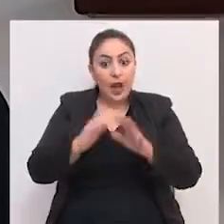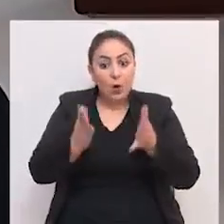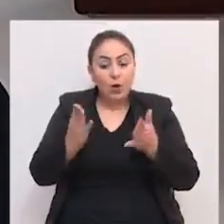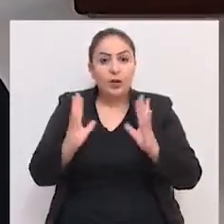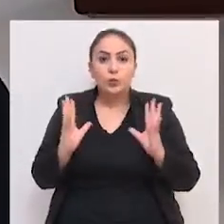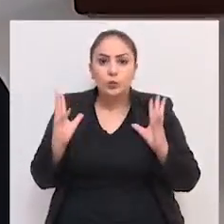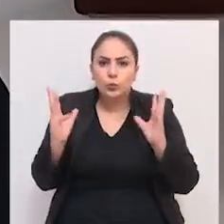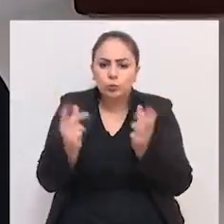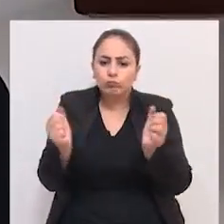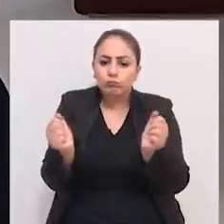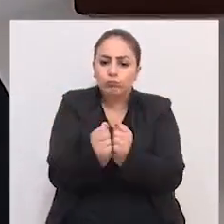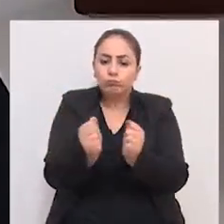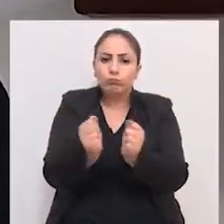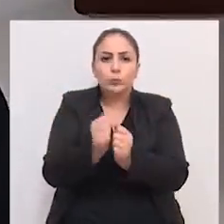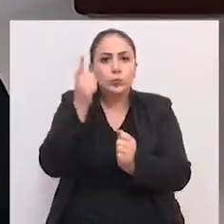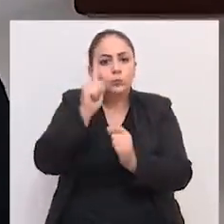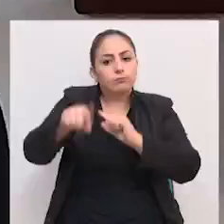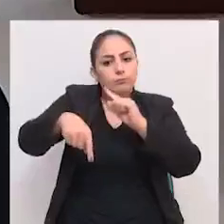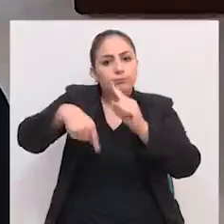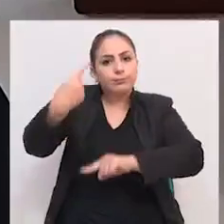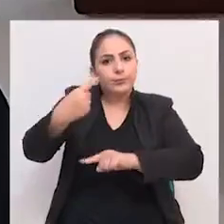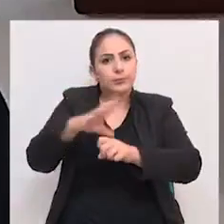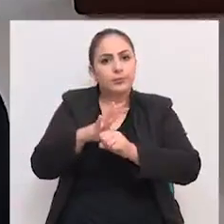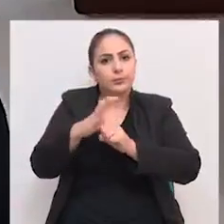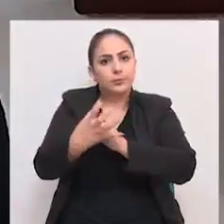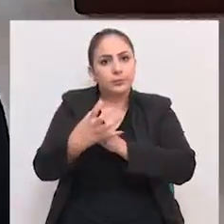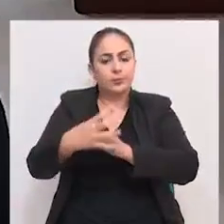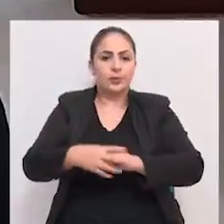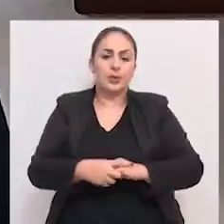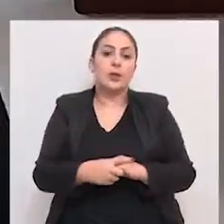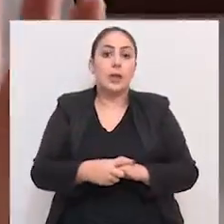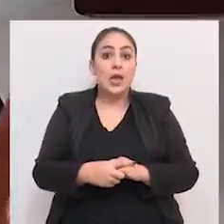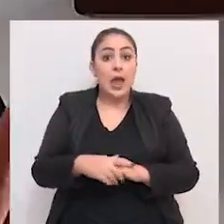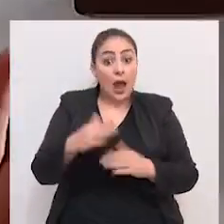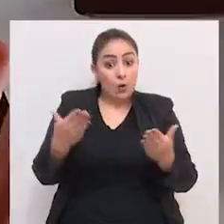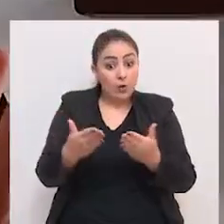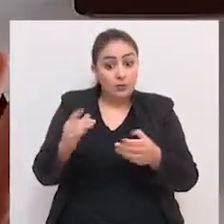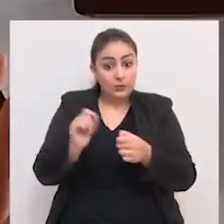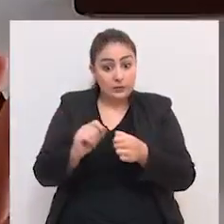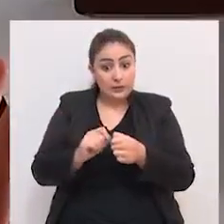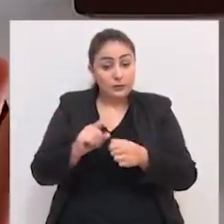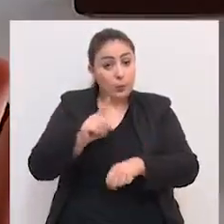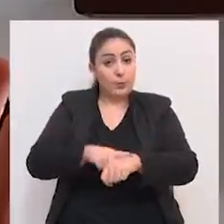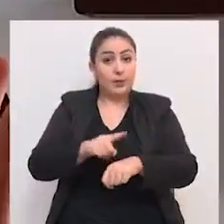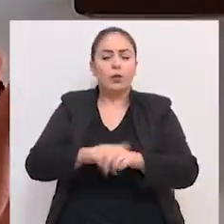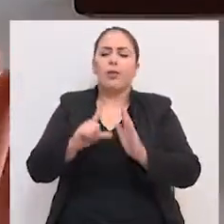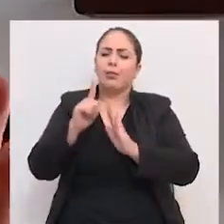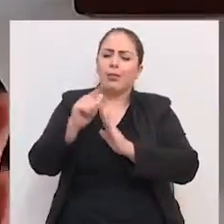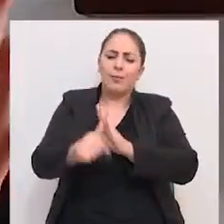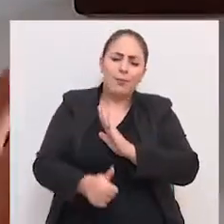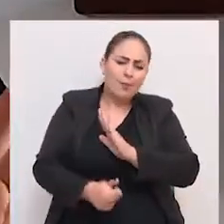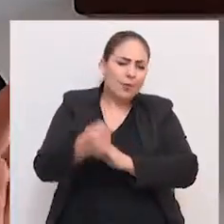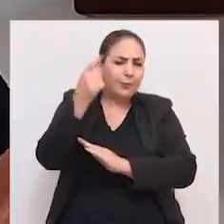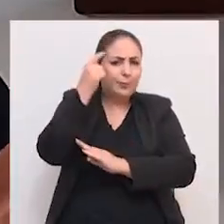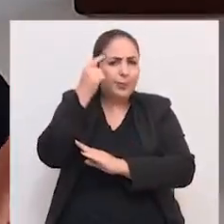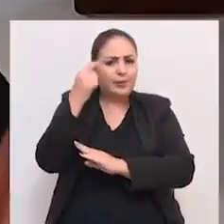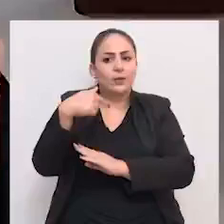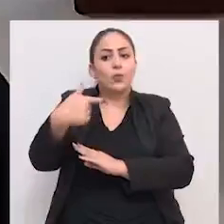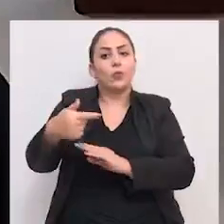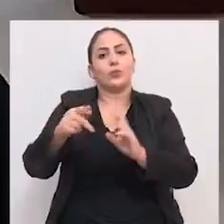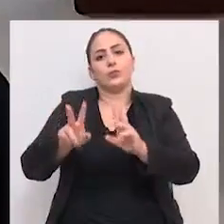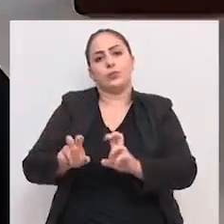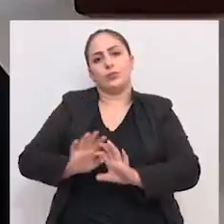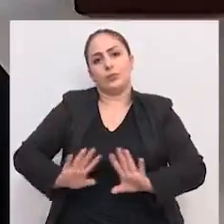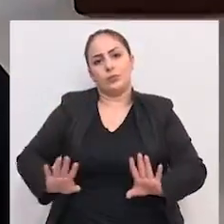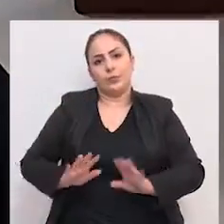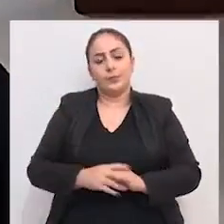conter a epidemia. Então, isso que a gente precisa fazer nesse momento, depois a gente discute o resto. E graças a Deus,